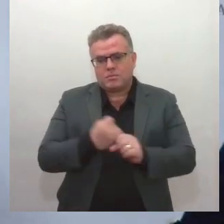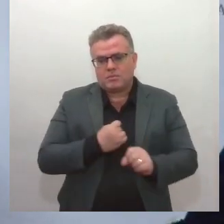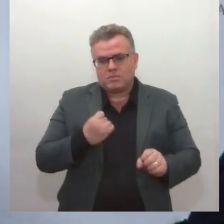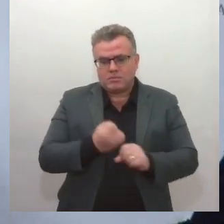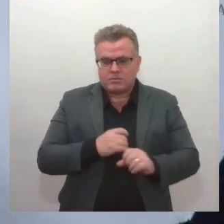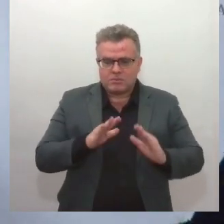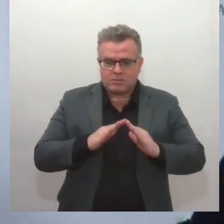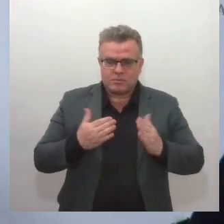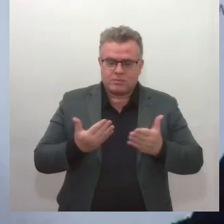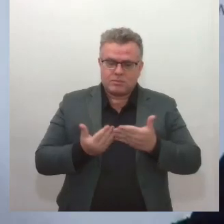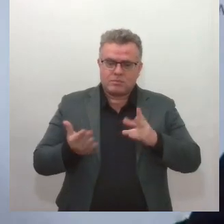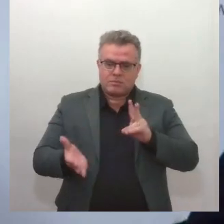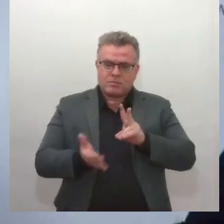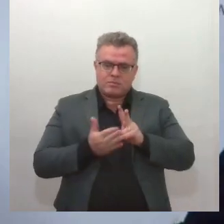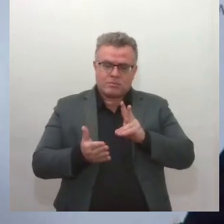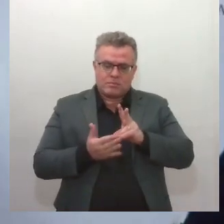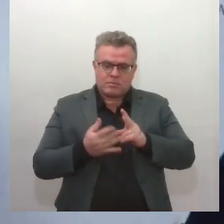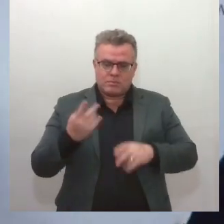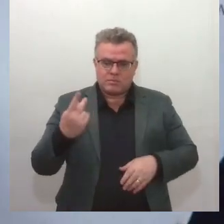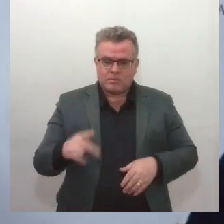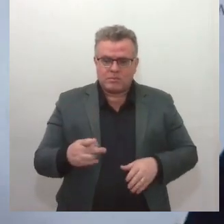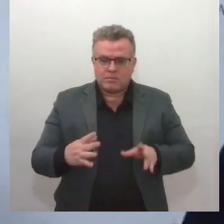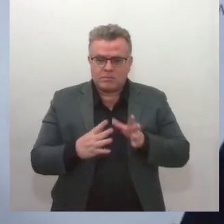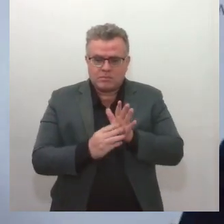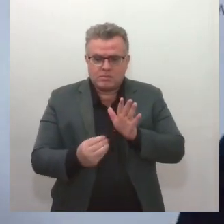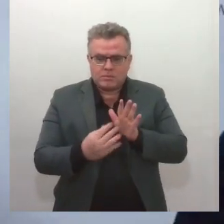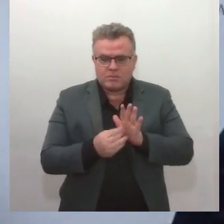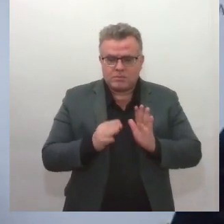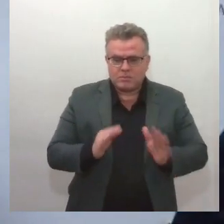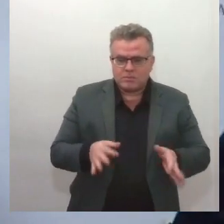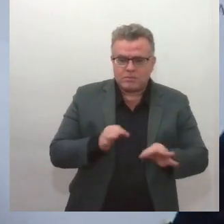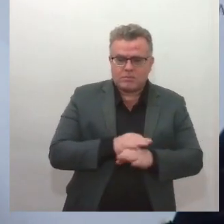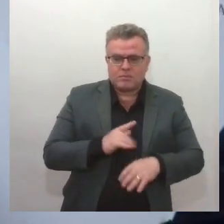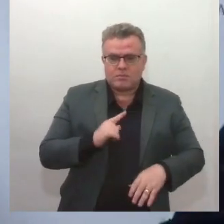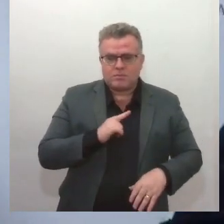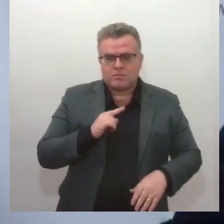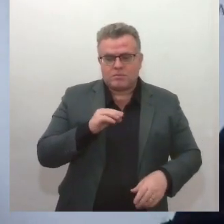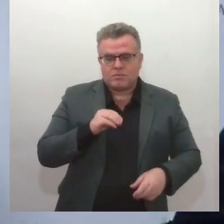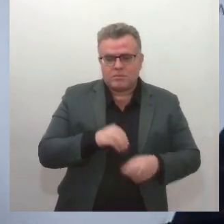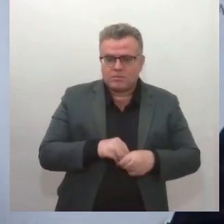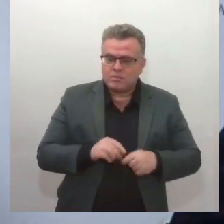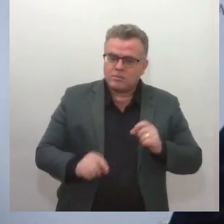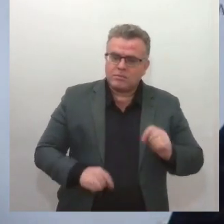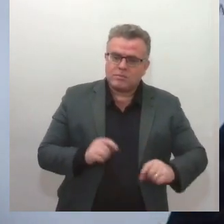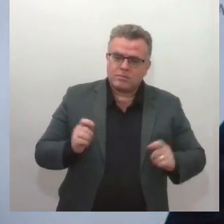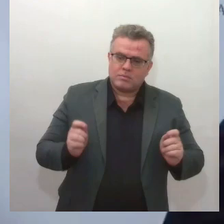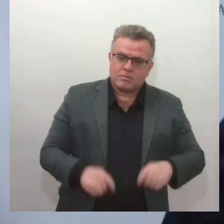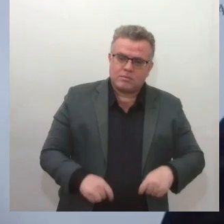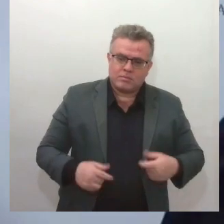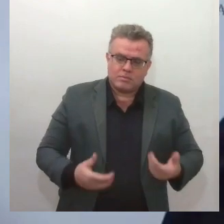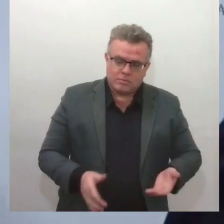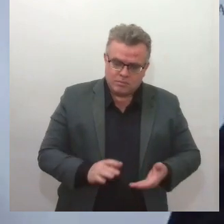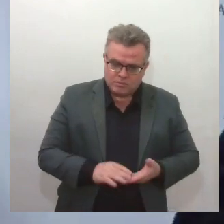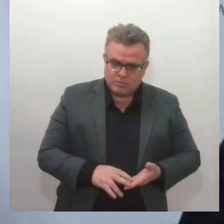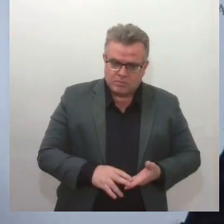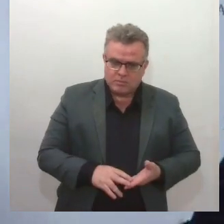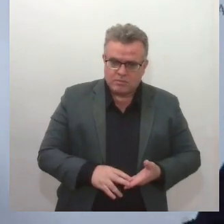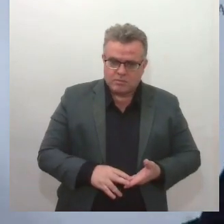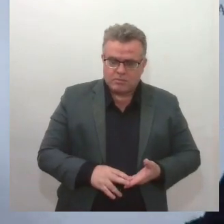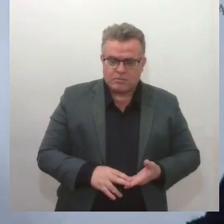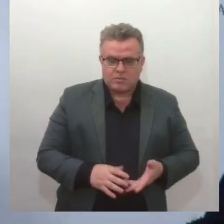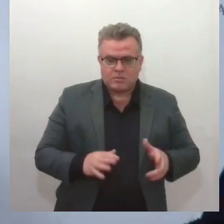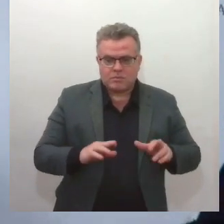no modelo que já existe lá na comunidade Xocó, em Porto da Folha. Só que essa reunião foi em abril, e,